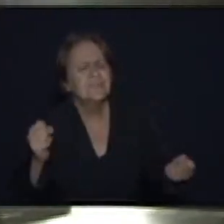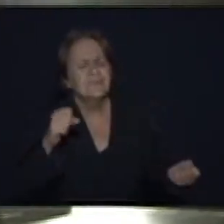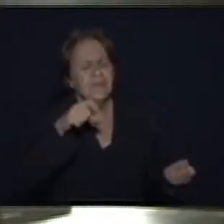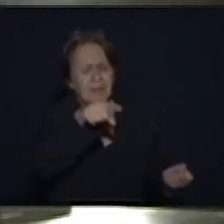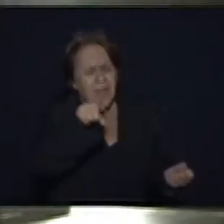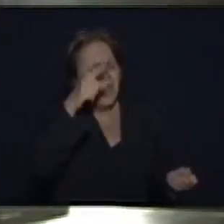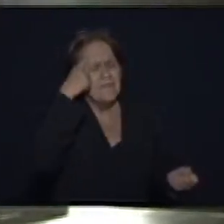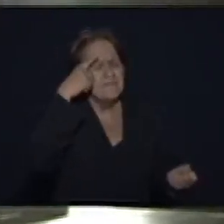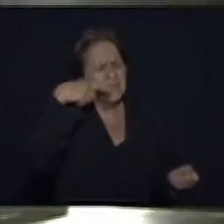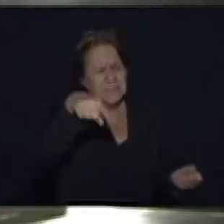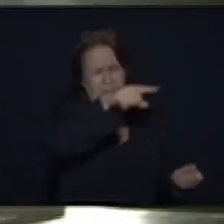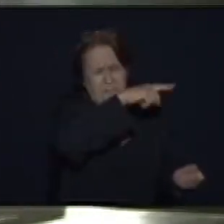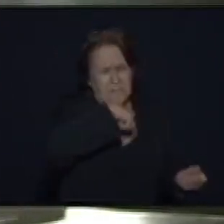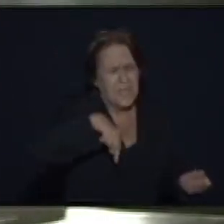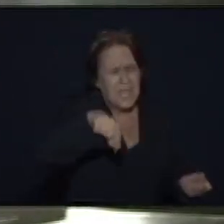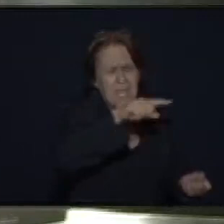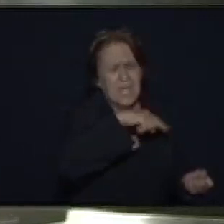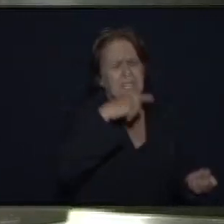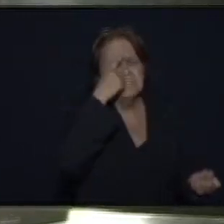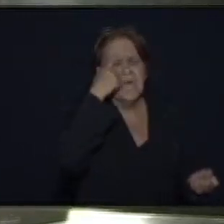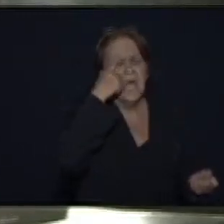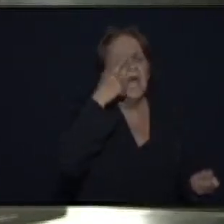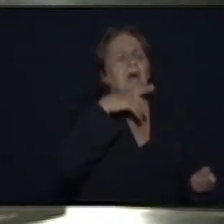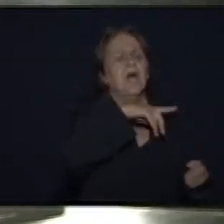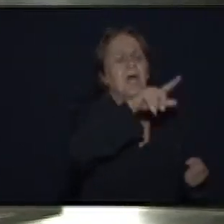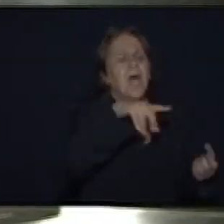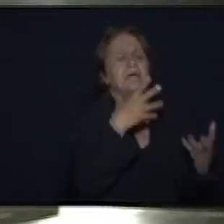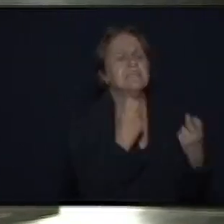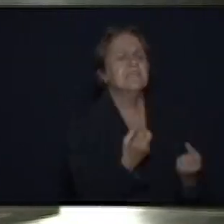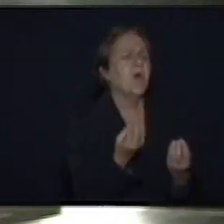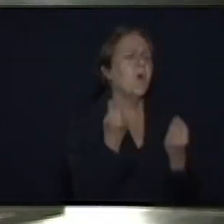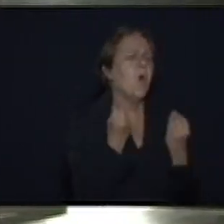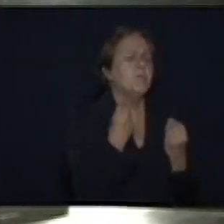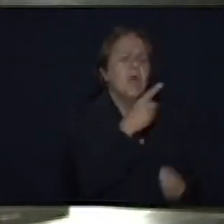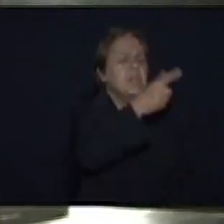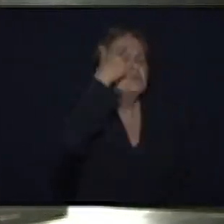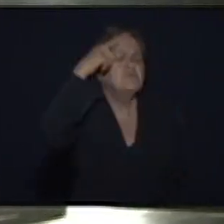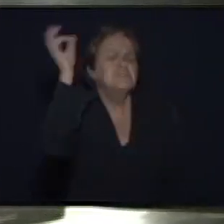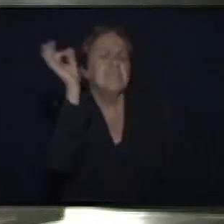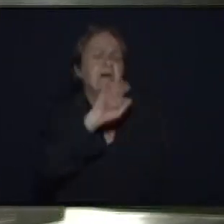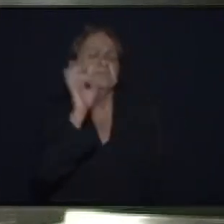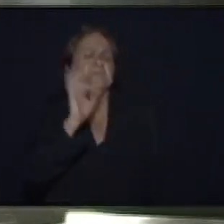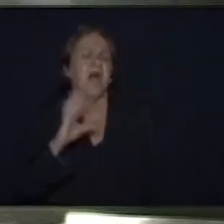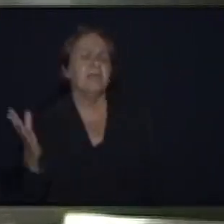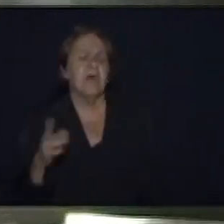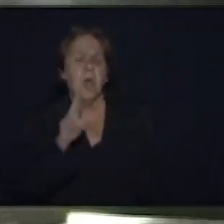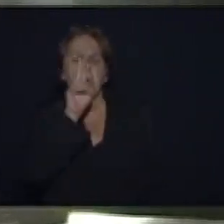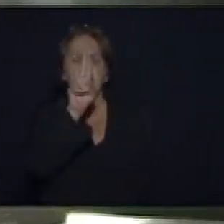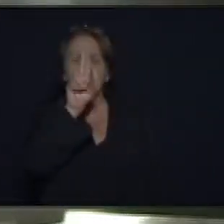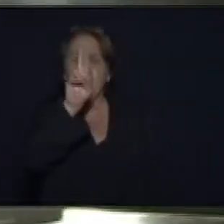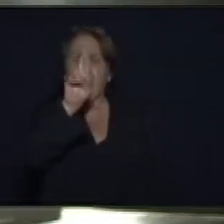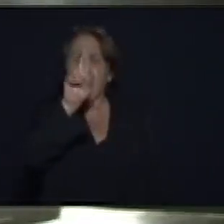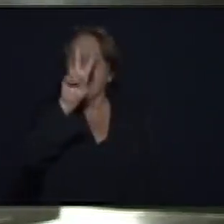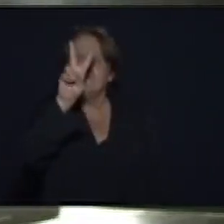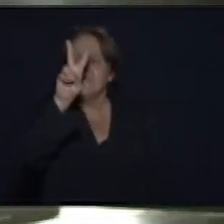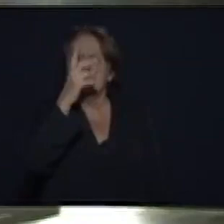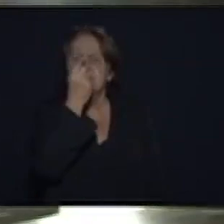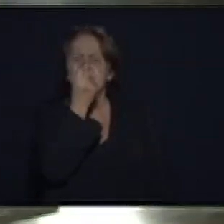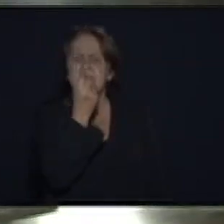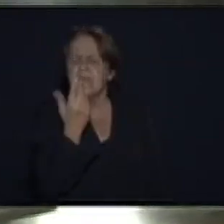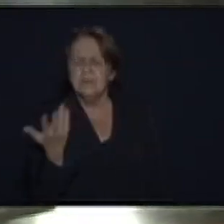monetária chamada UFF ver que não existe a moeda no Brasil aquele tempo como é que eles vão fazer contato nesse nessa coisa